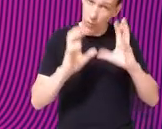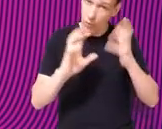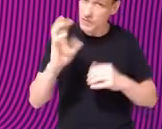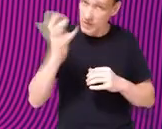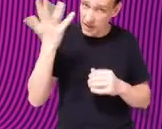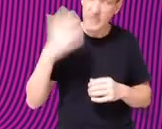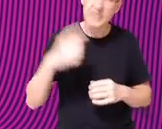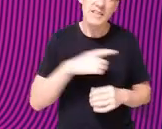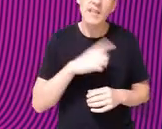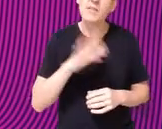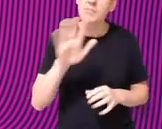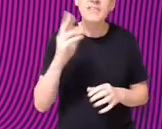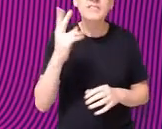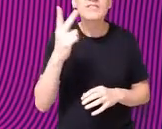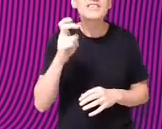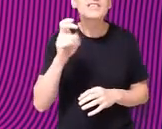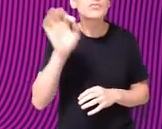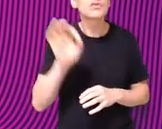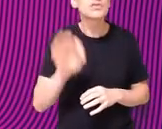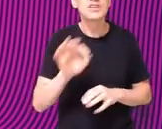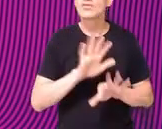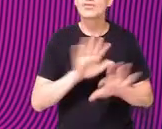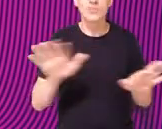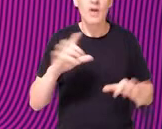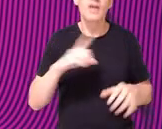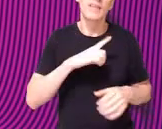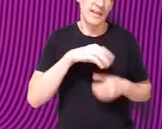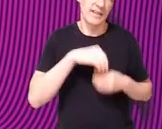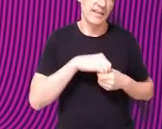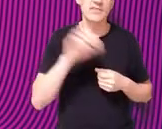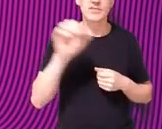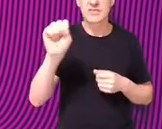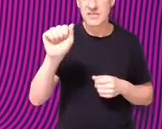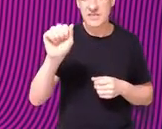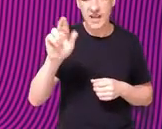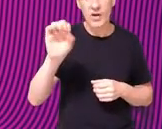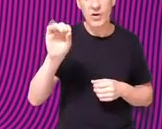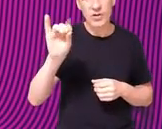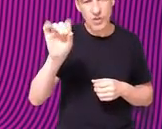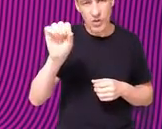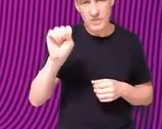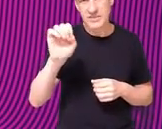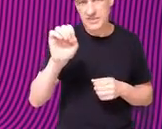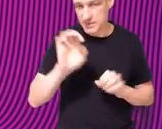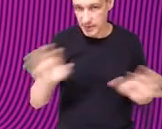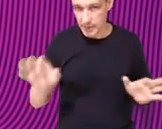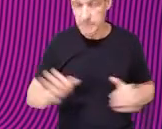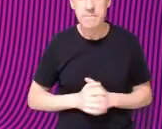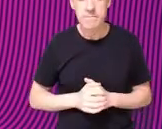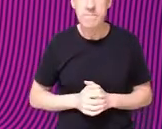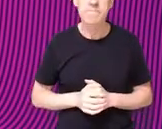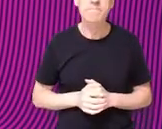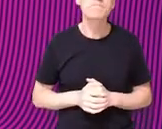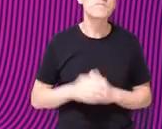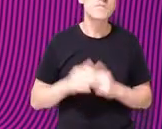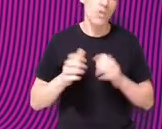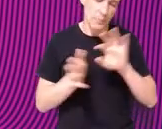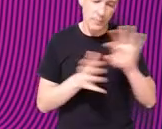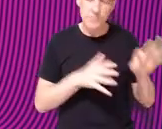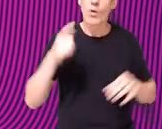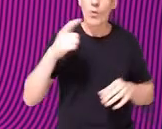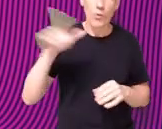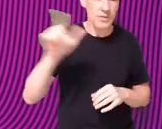é impossível, mas não é o mais comum. A banda moderadora, pensando em não compactado, com essa ressonância com